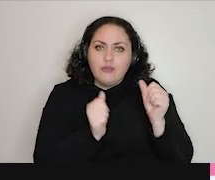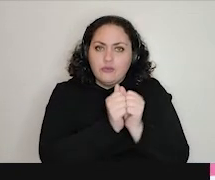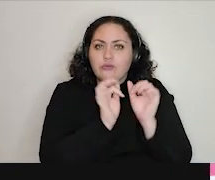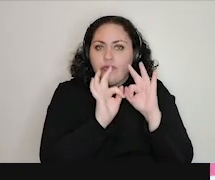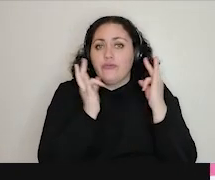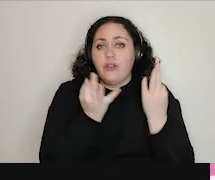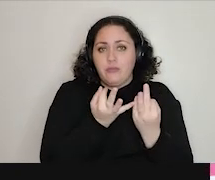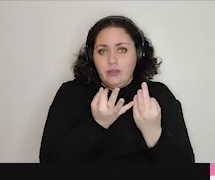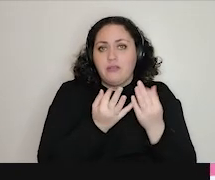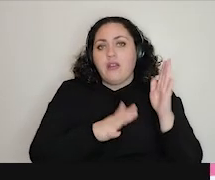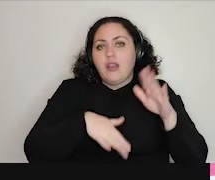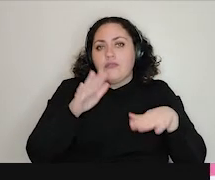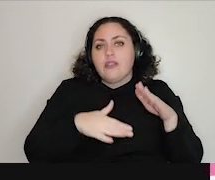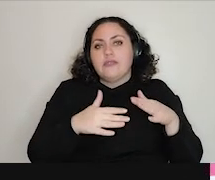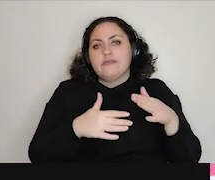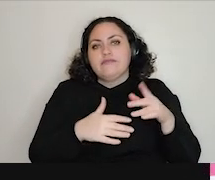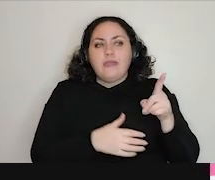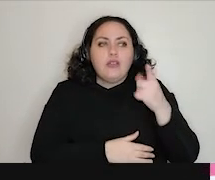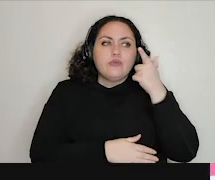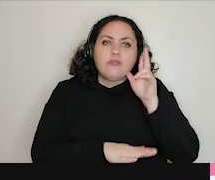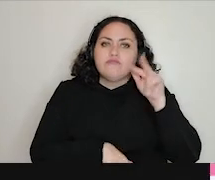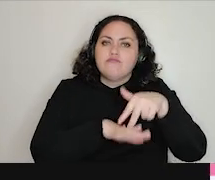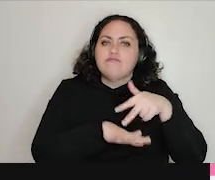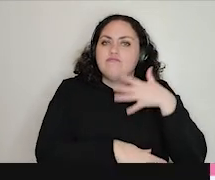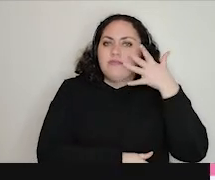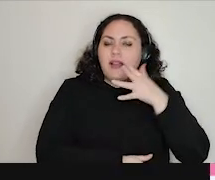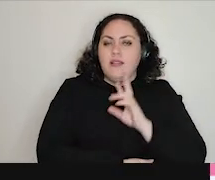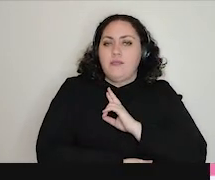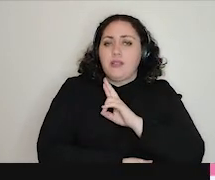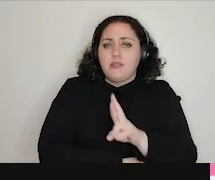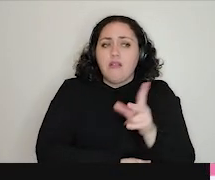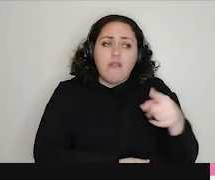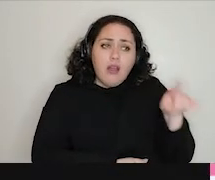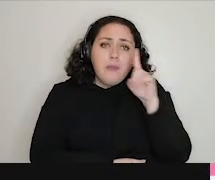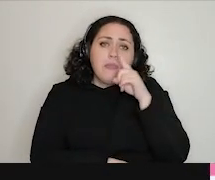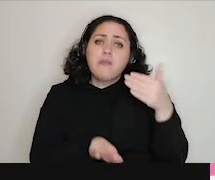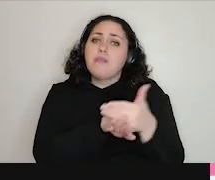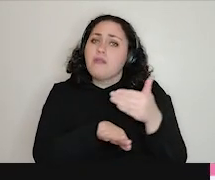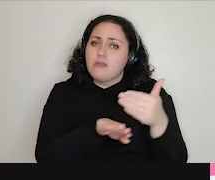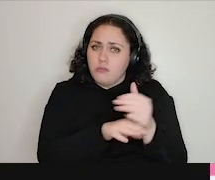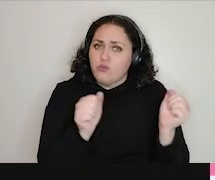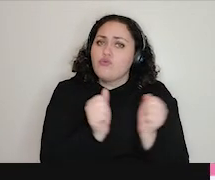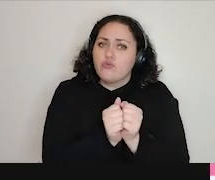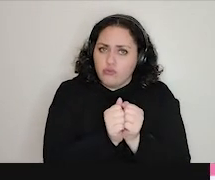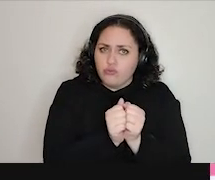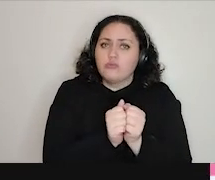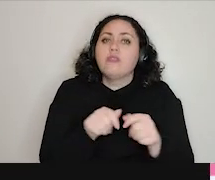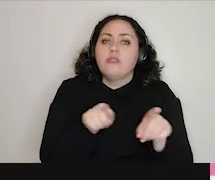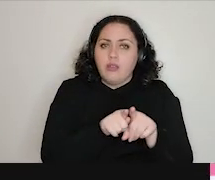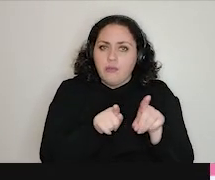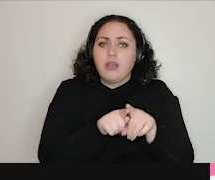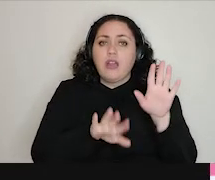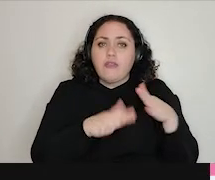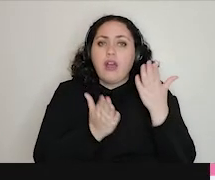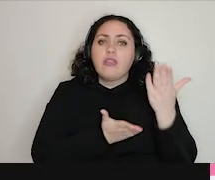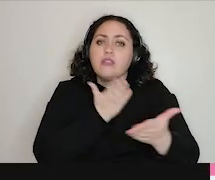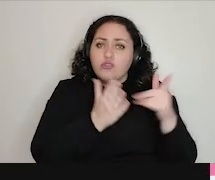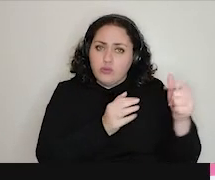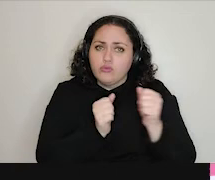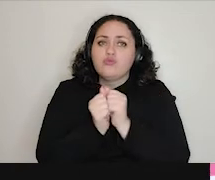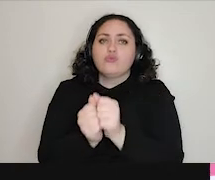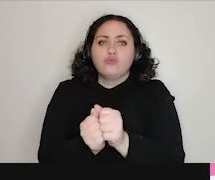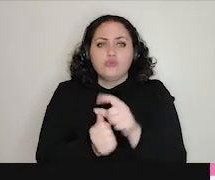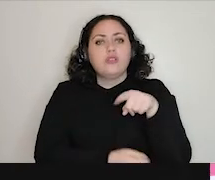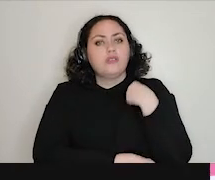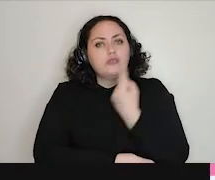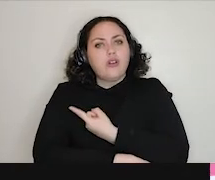com relação às famílias, né, em função do espaço de fala, da representatividade, elas participam, inclusive, das consultas,